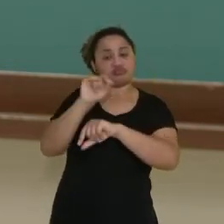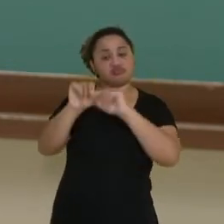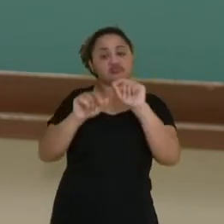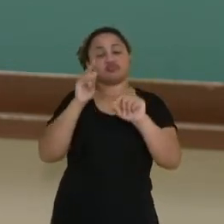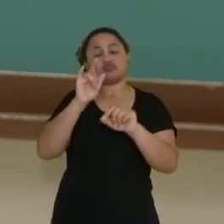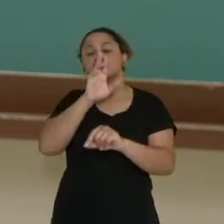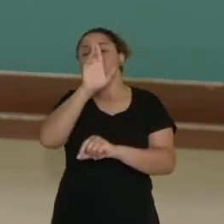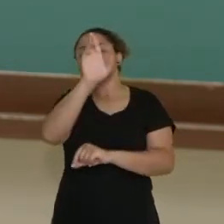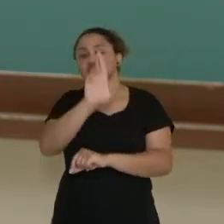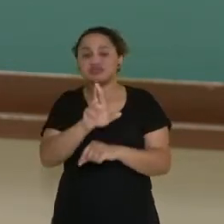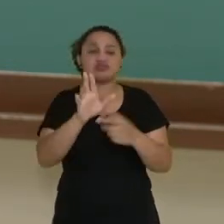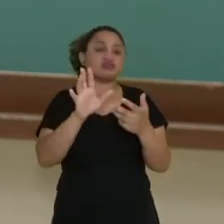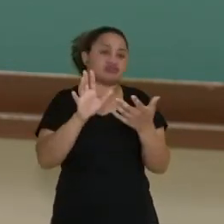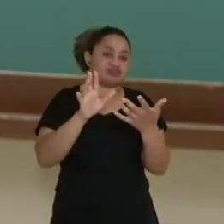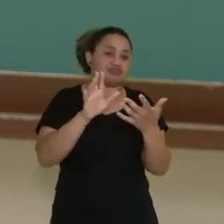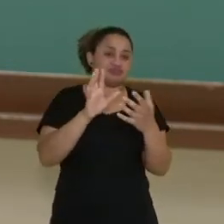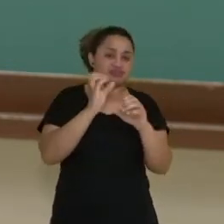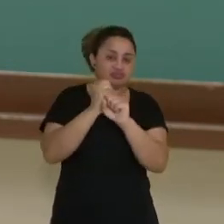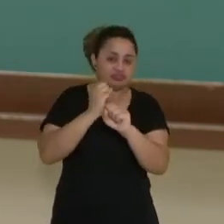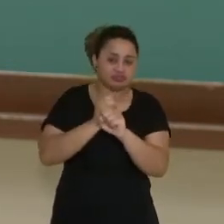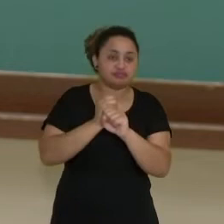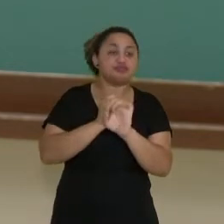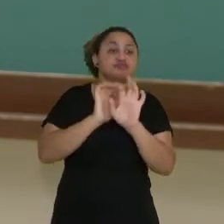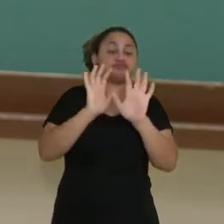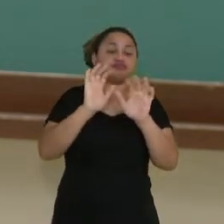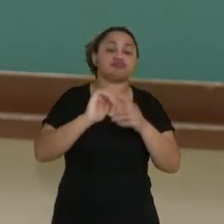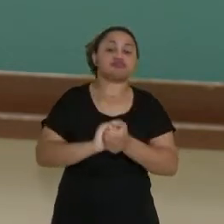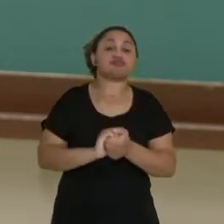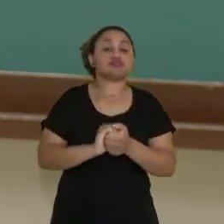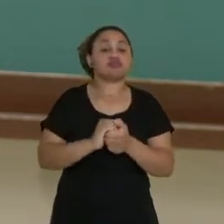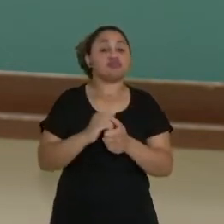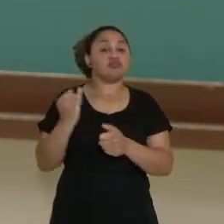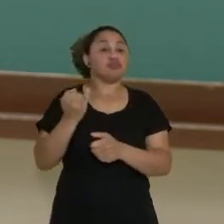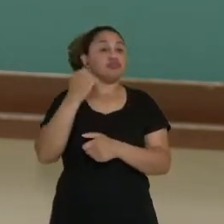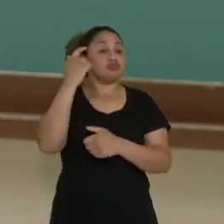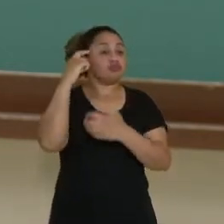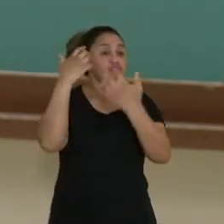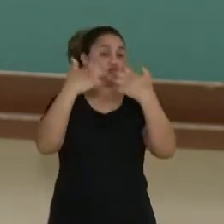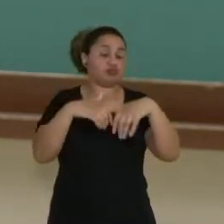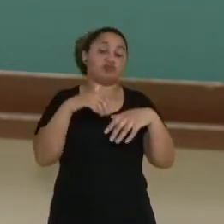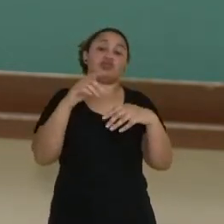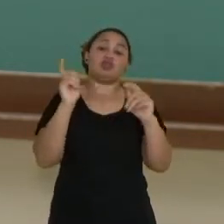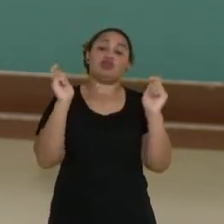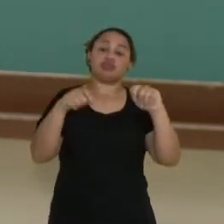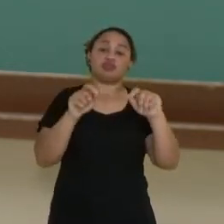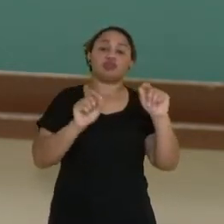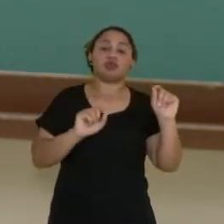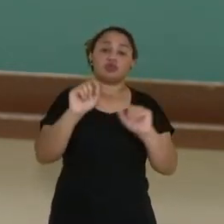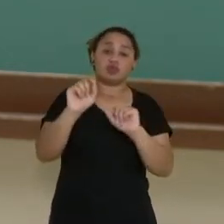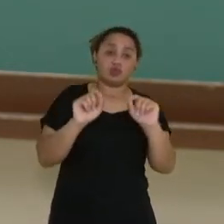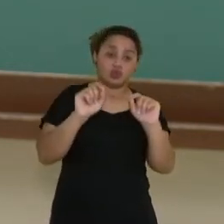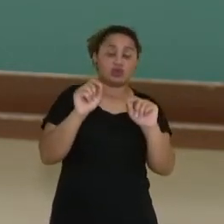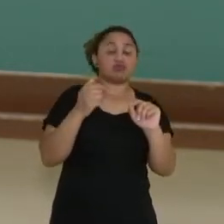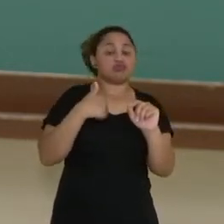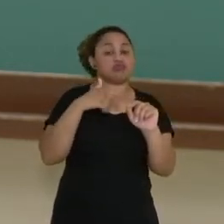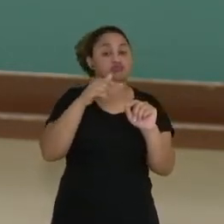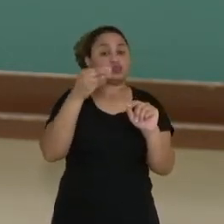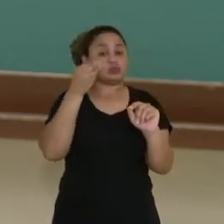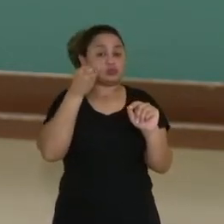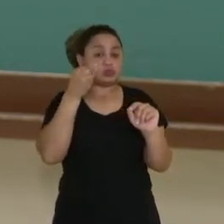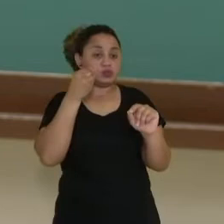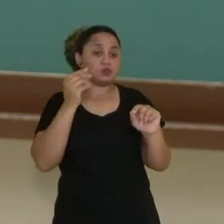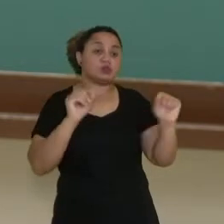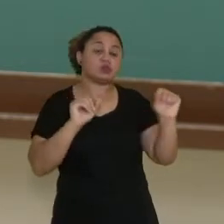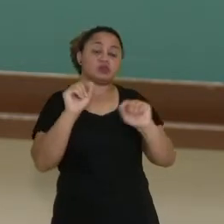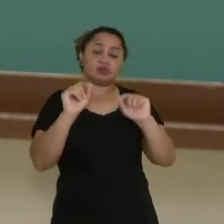esse cálculo? Bom, nós temos que pensar que a probabilidade de um determinado experimento,